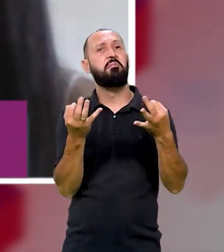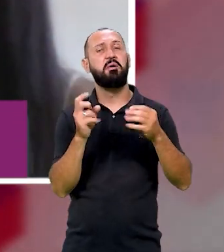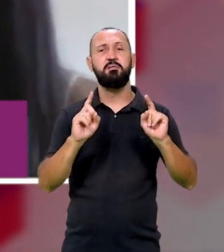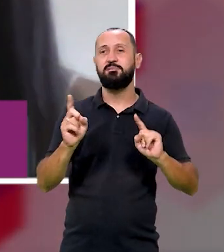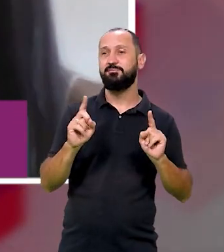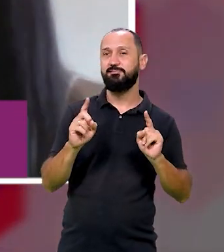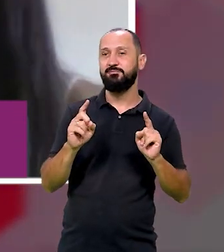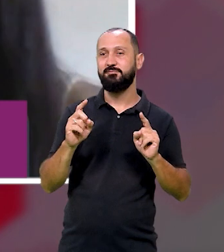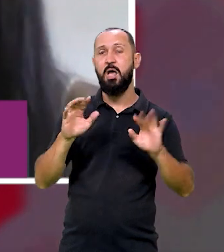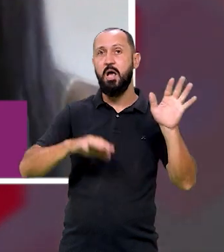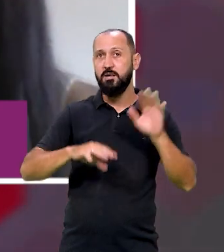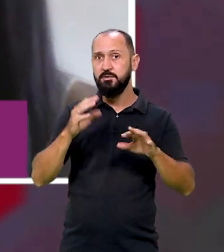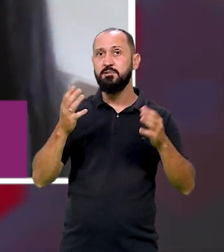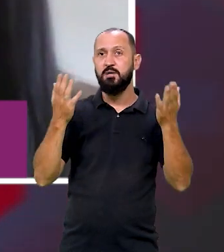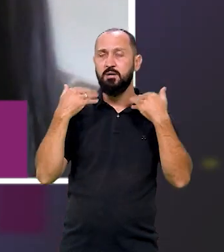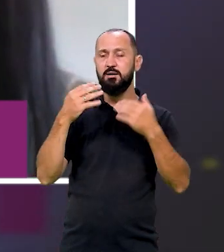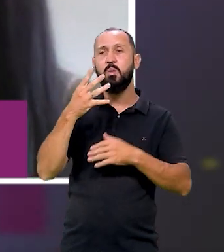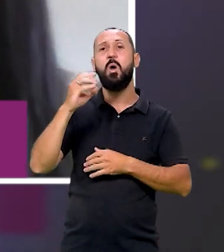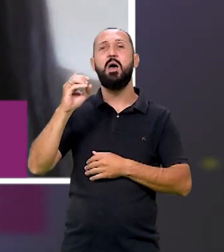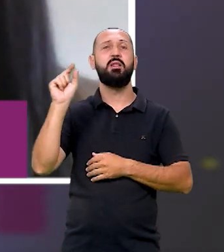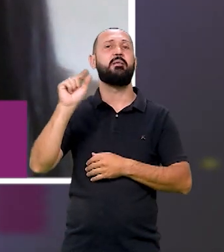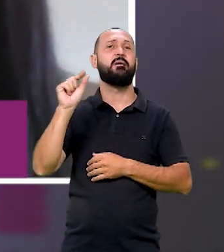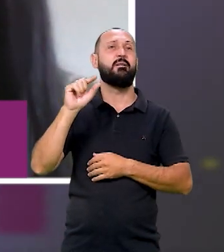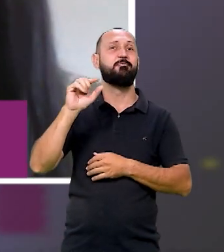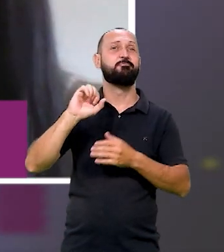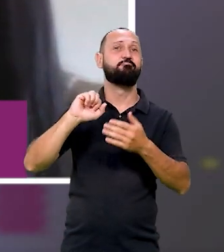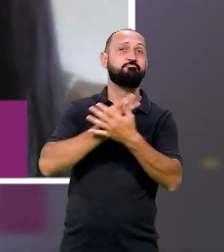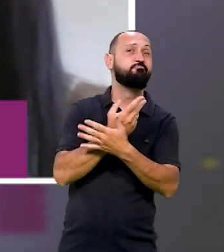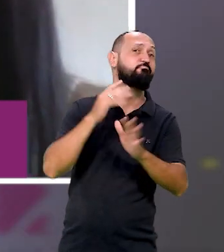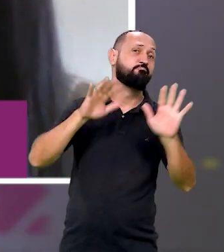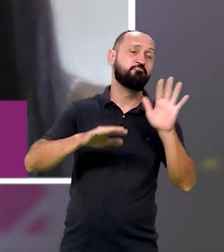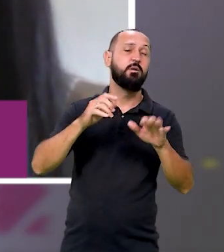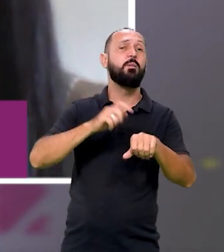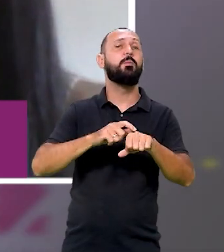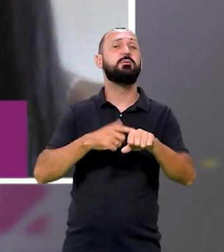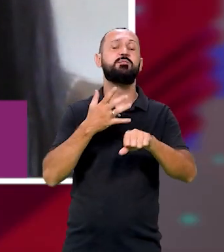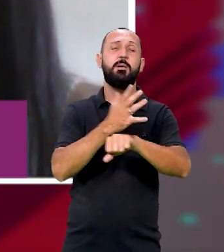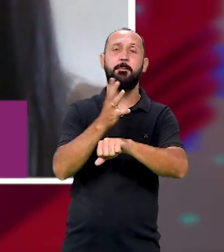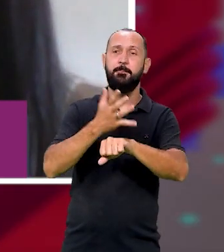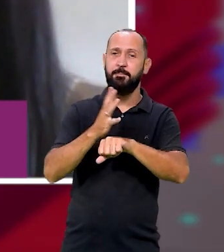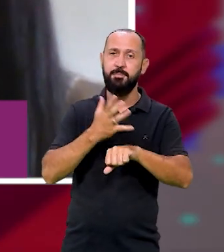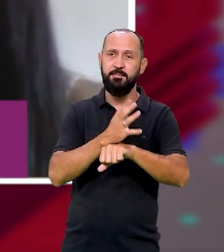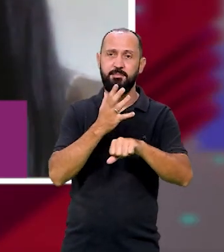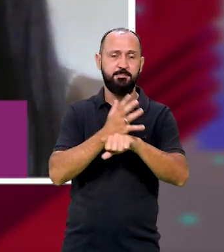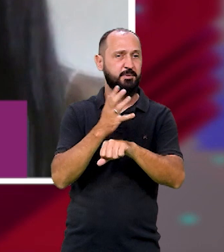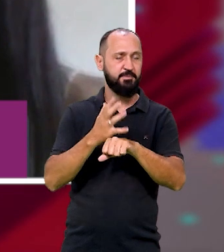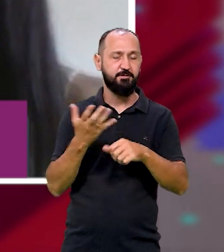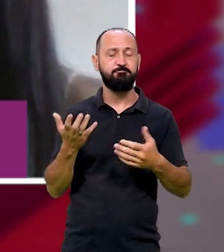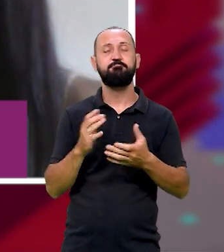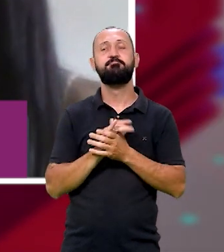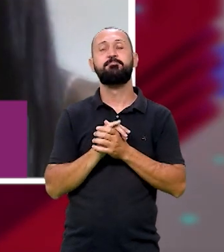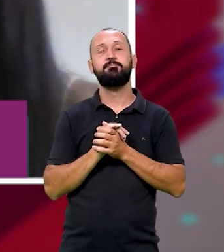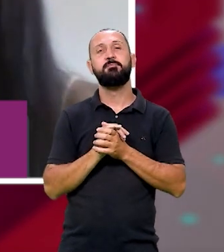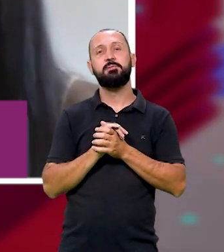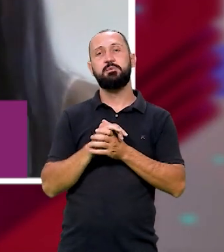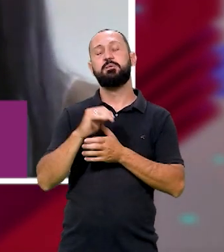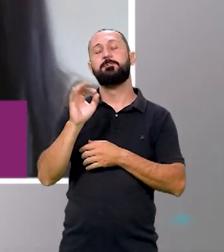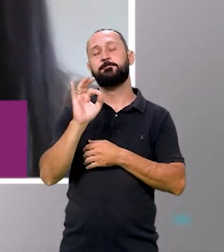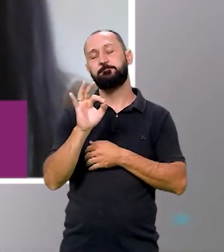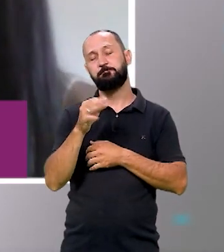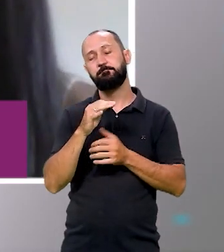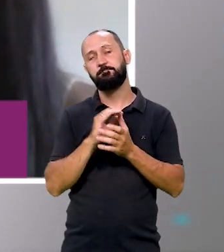de tão 30%, baixo, verdade. termômetro marcando 40 graus, mas a gente precisa se preparar também para esses momentos quando a gente vai praticar atividade